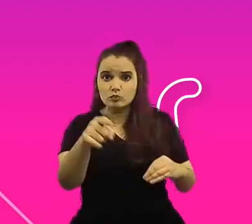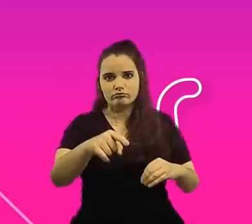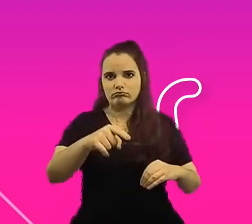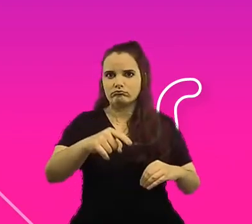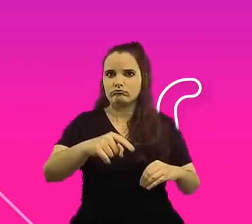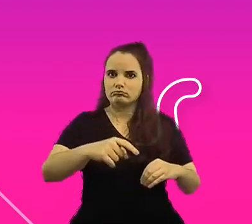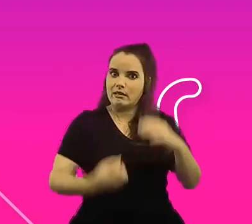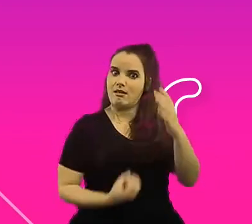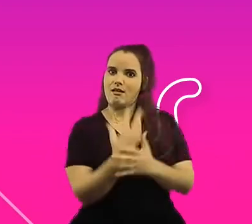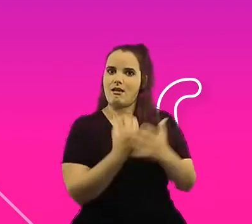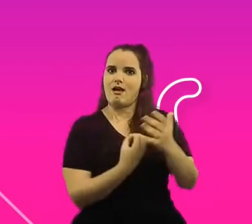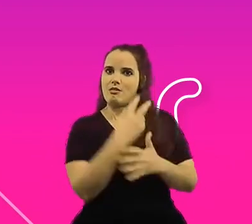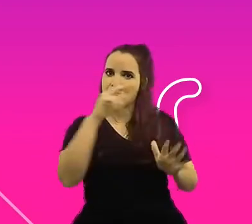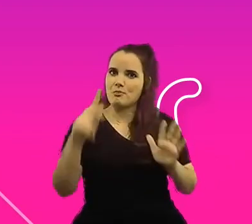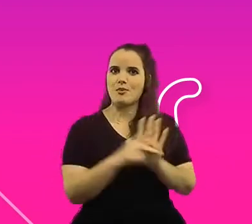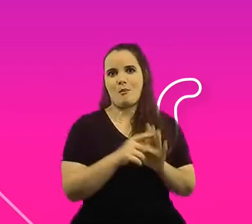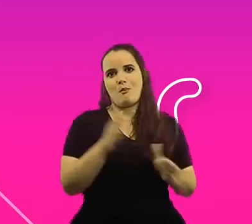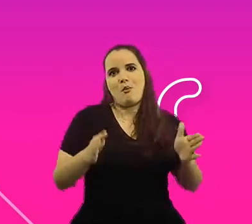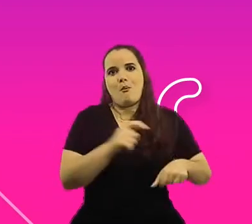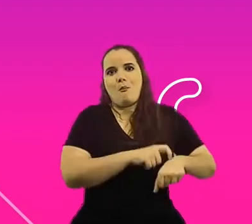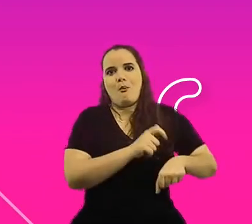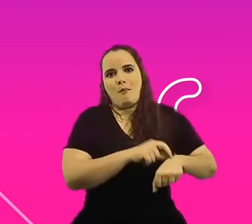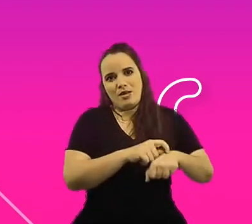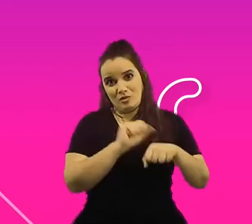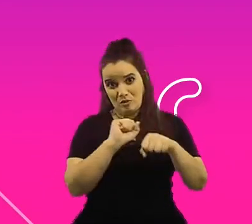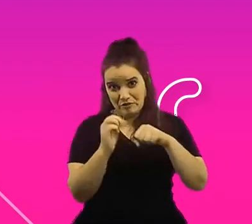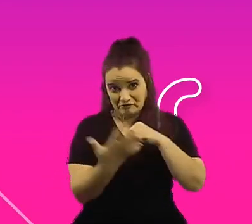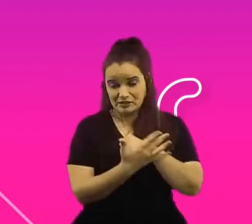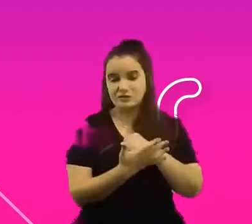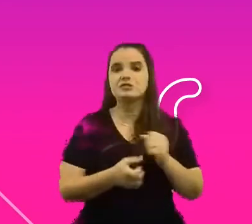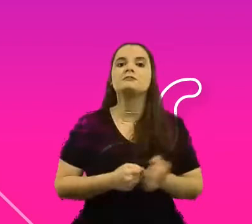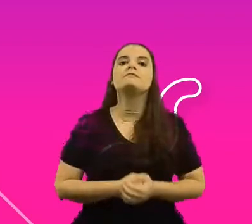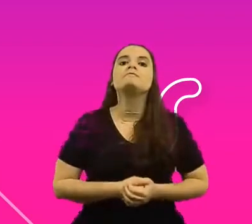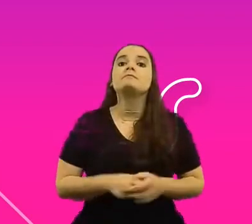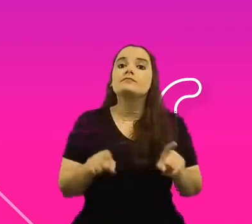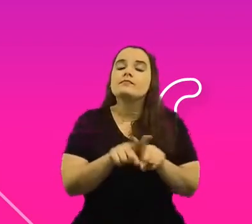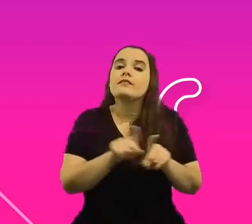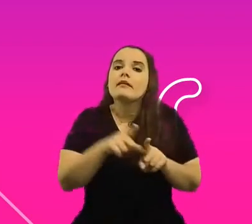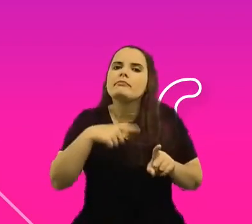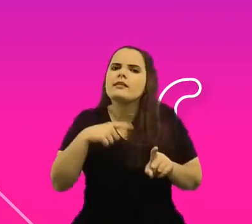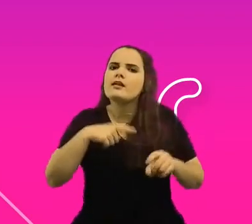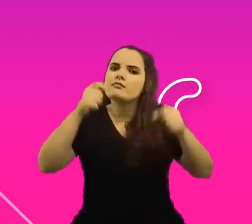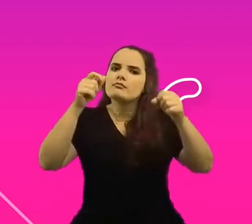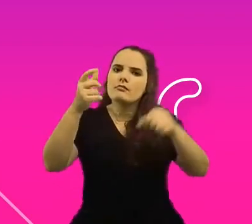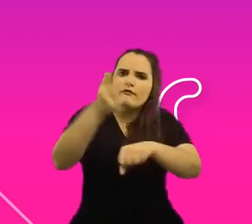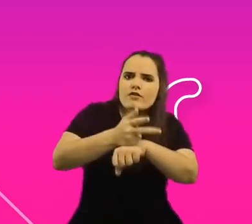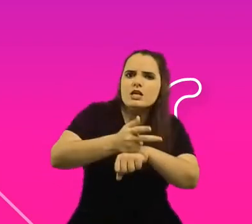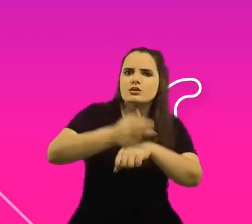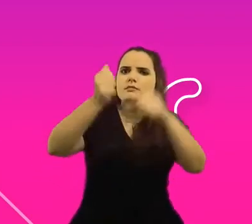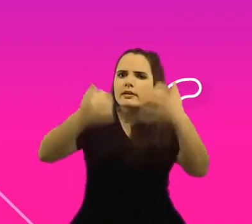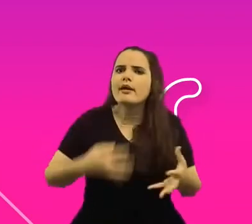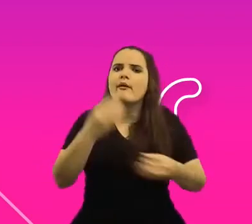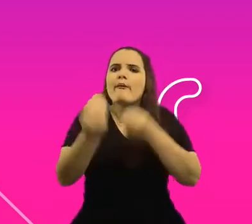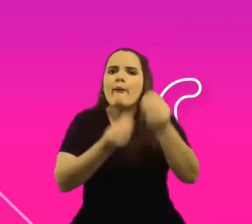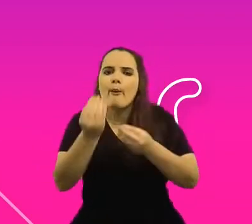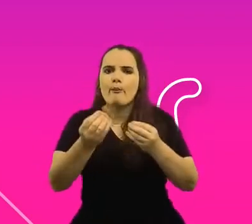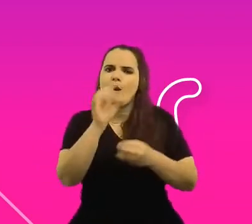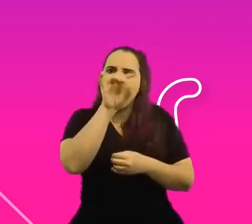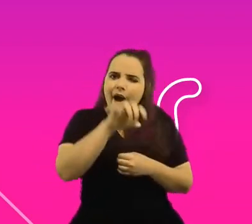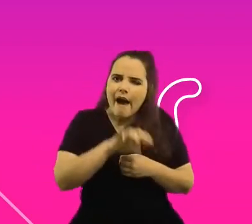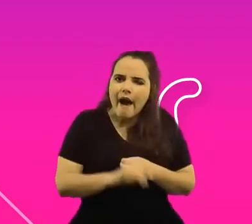vários vídeos e explicações de como essas ferramentas funcionam, sendo também uma ferramenta de educação em dados.